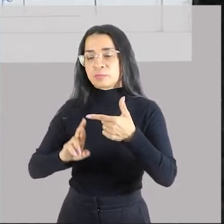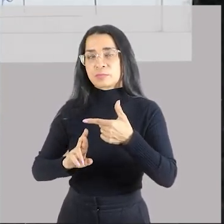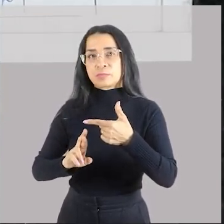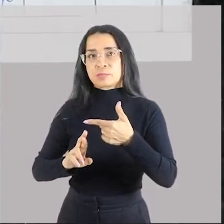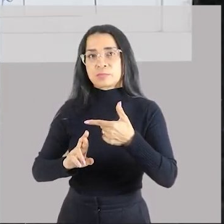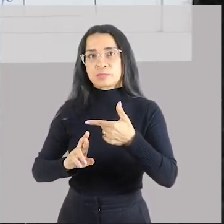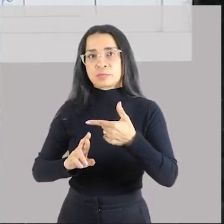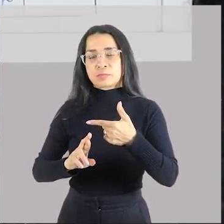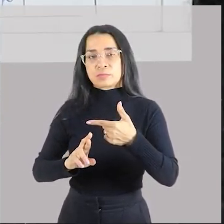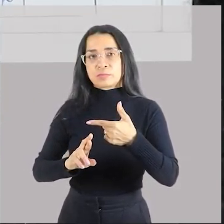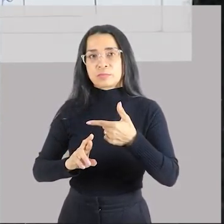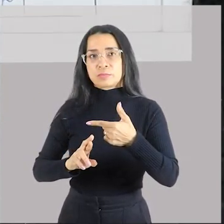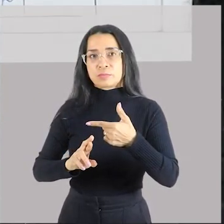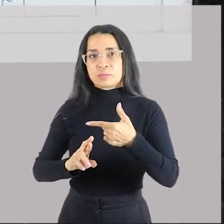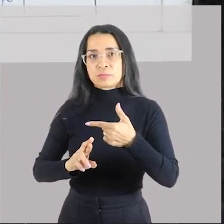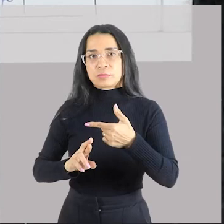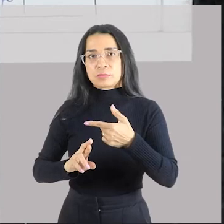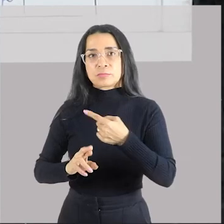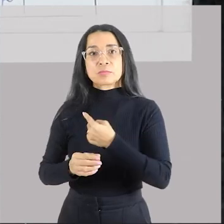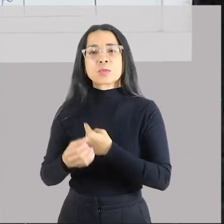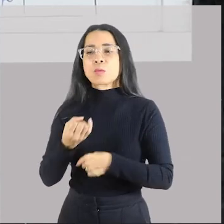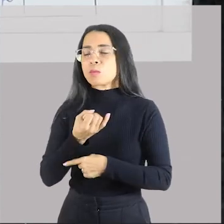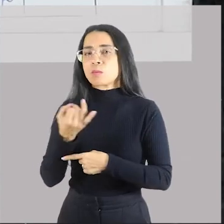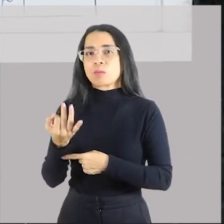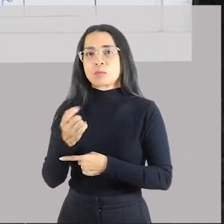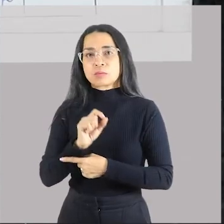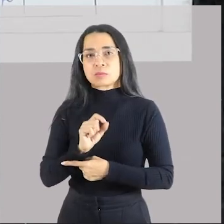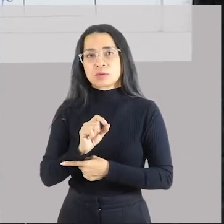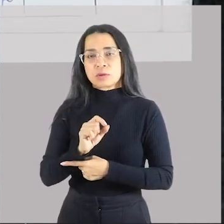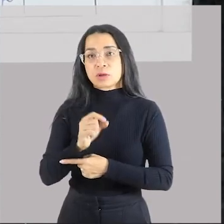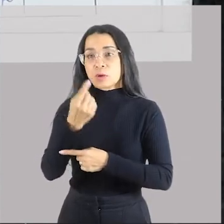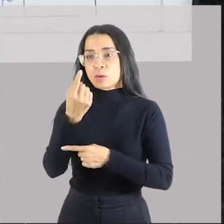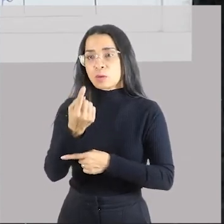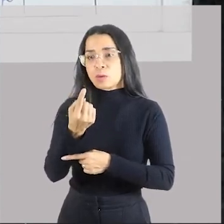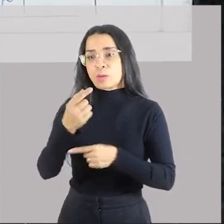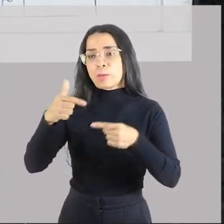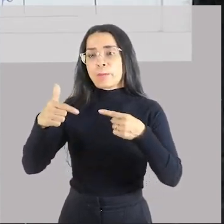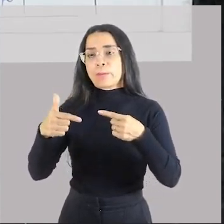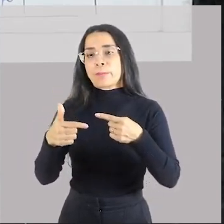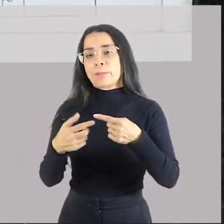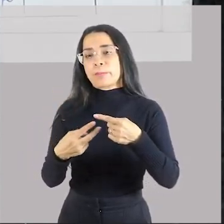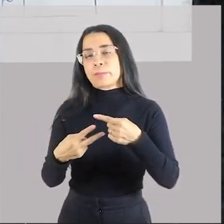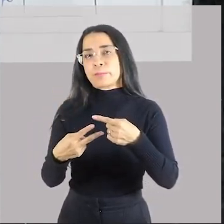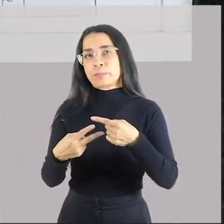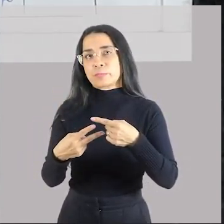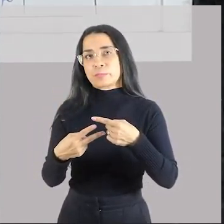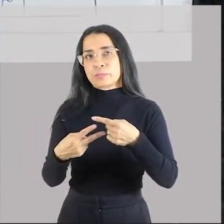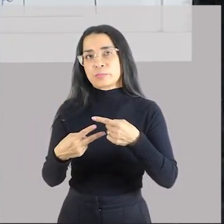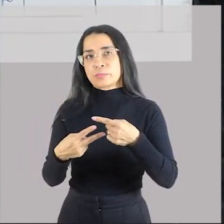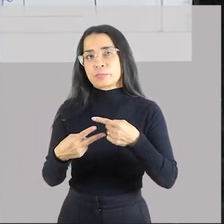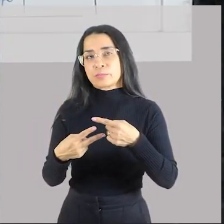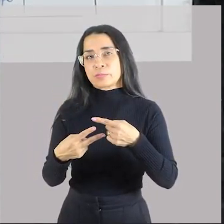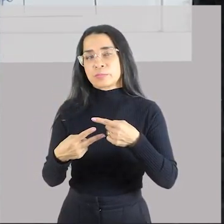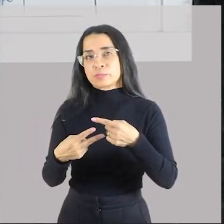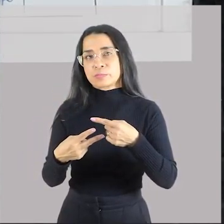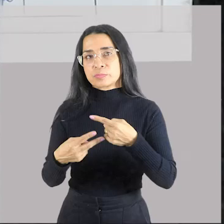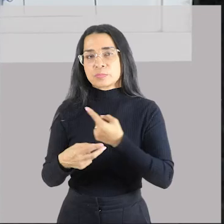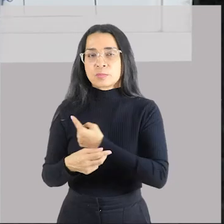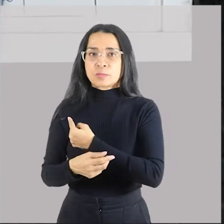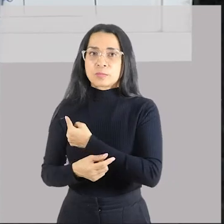R. Seno de 60, turma, é 1/2, né, galera? Seno de 30, desculpa, 1/2.